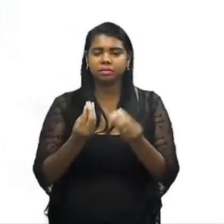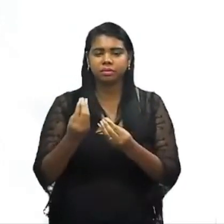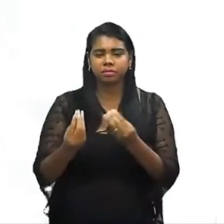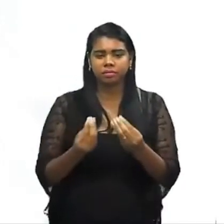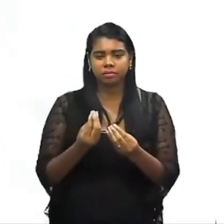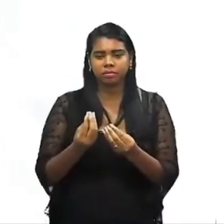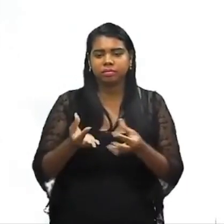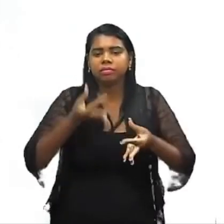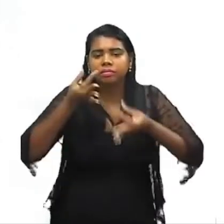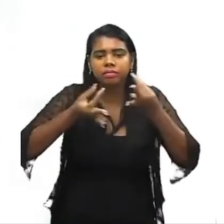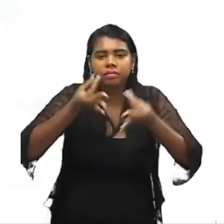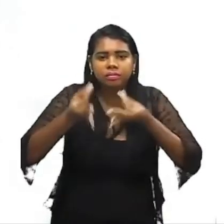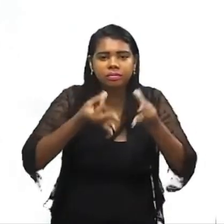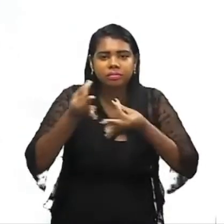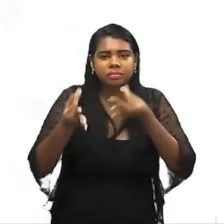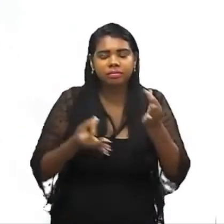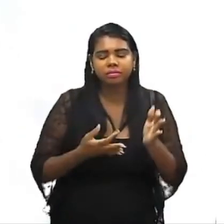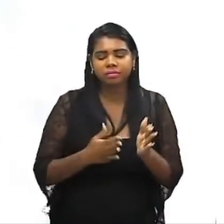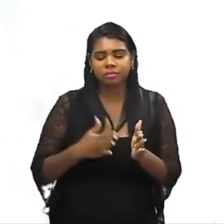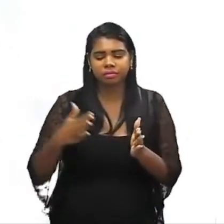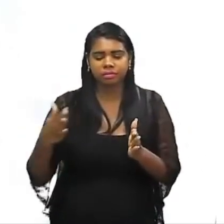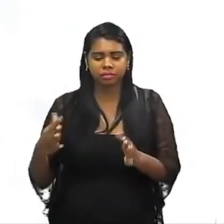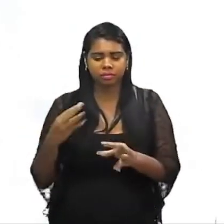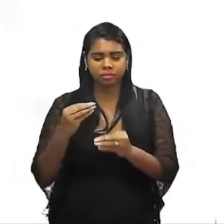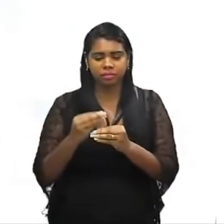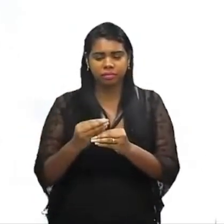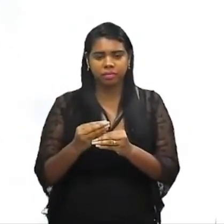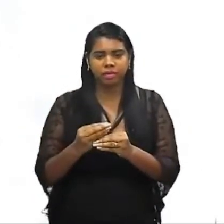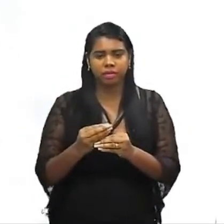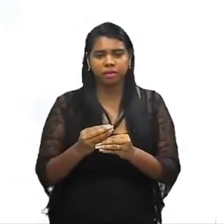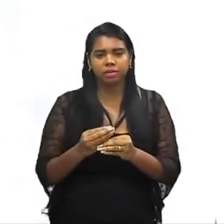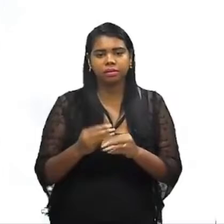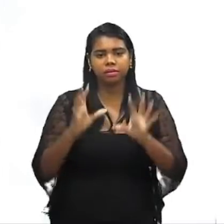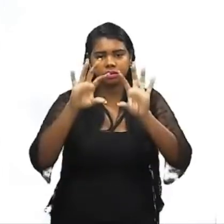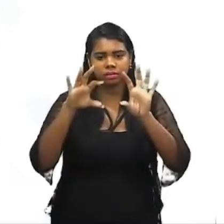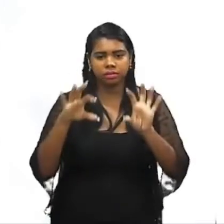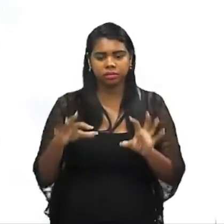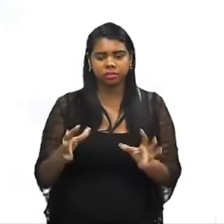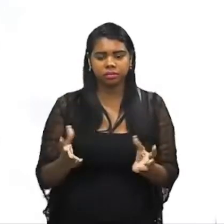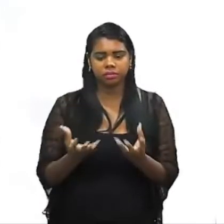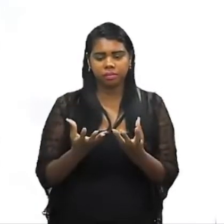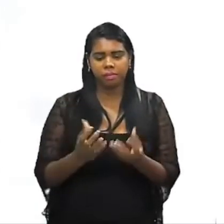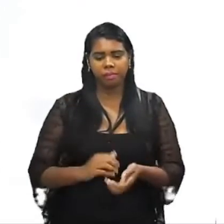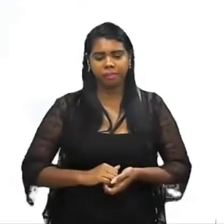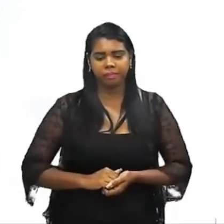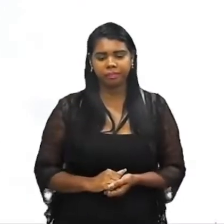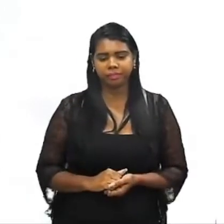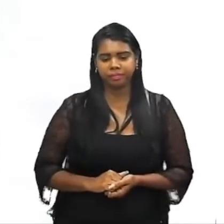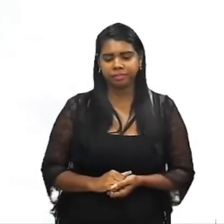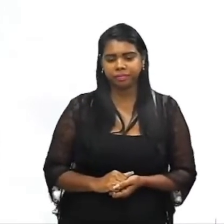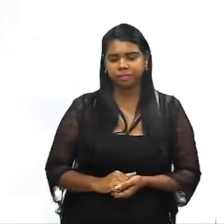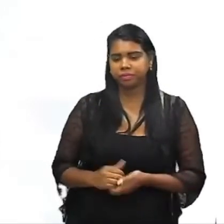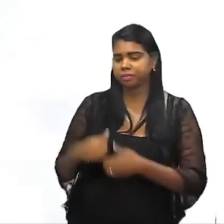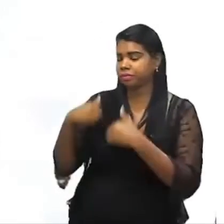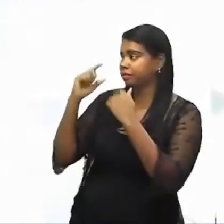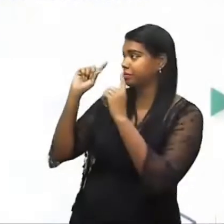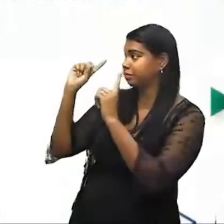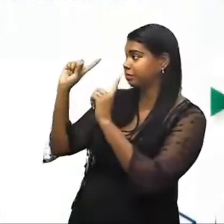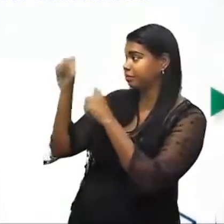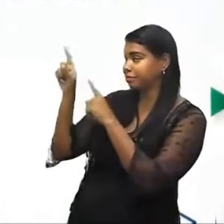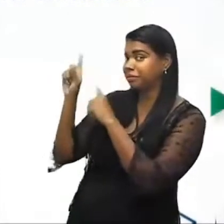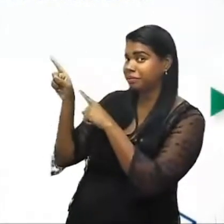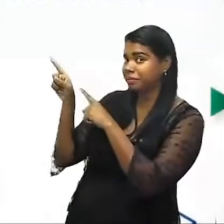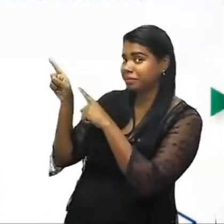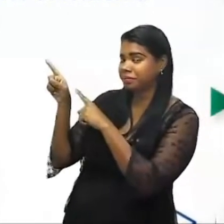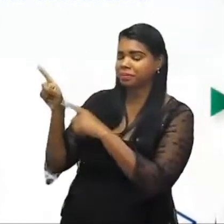sendo sugestionada a partir da visibilidade da escultura, né? Então, aí o Abelardo da Hora também